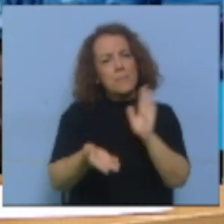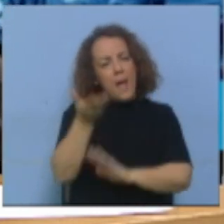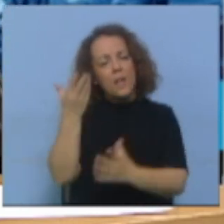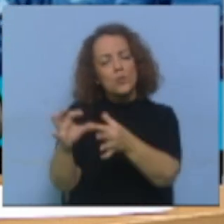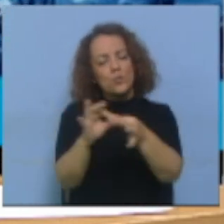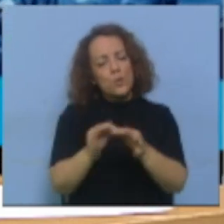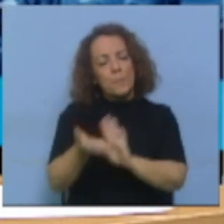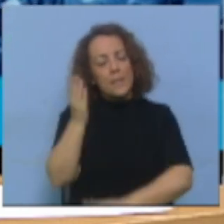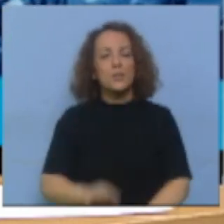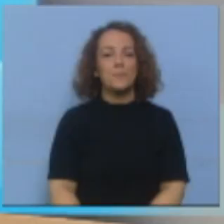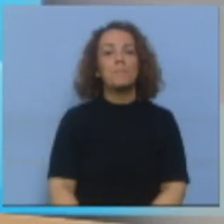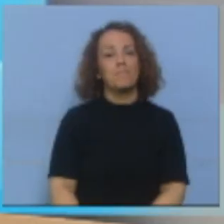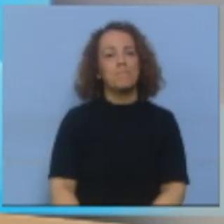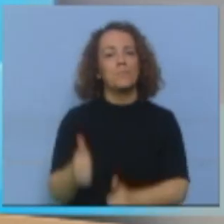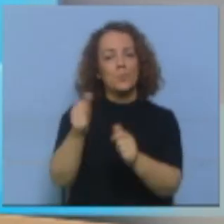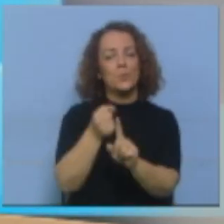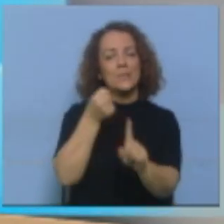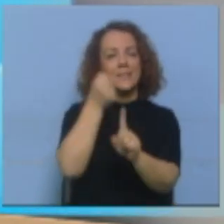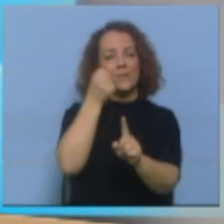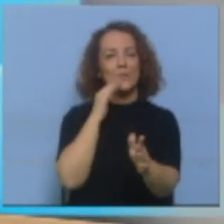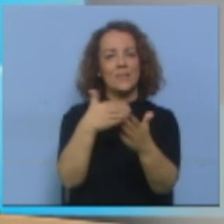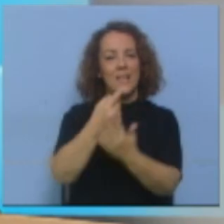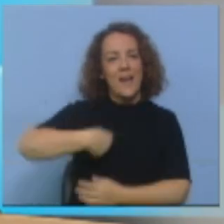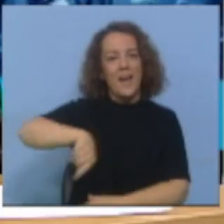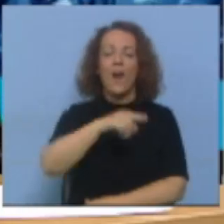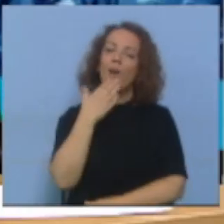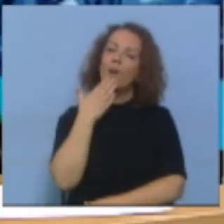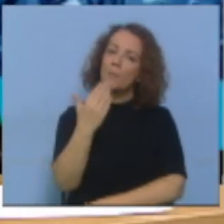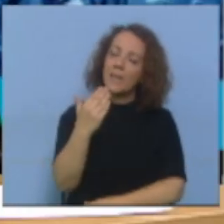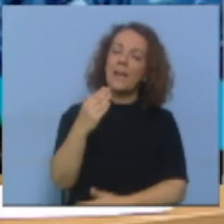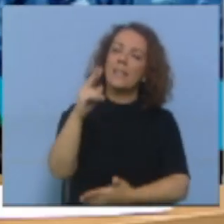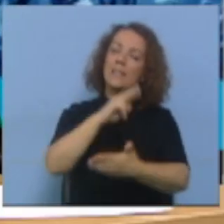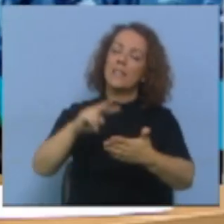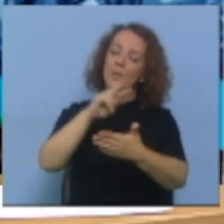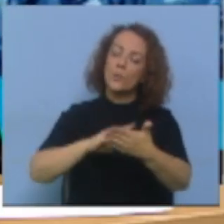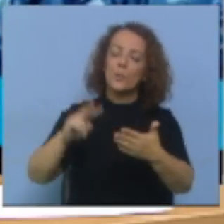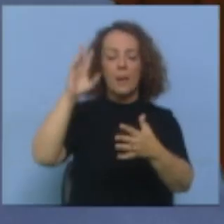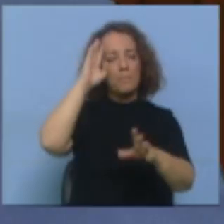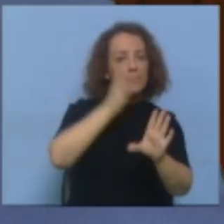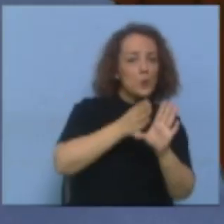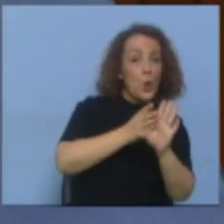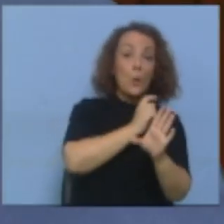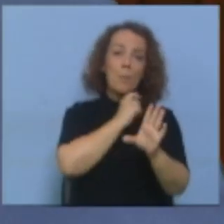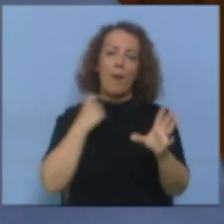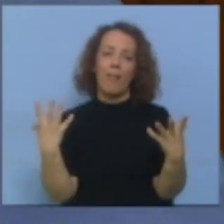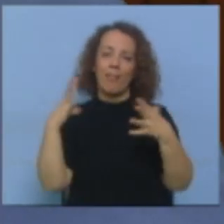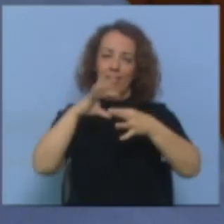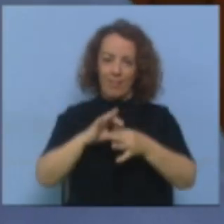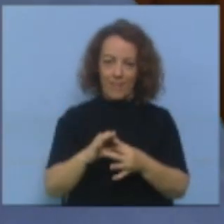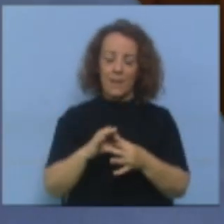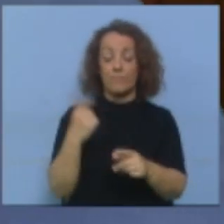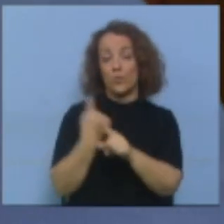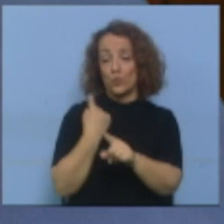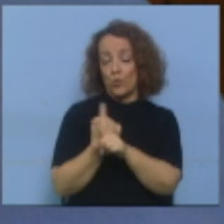comum. Fica esse desafio, Padre Nélio, e obrigado por esta leitura sacerdotal e do psicólogo também sobre os acontecimentos